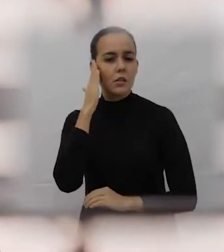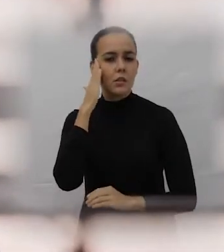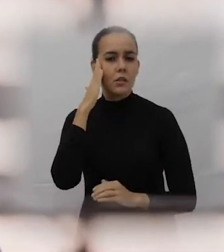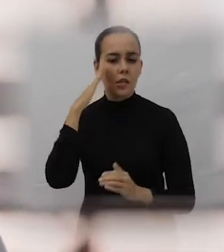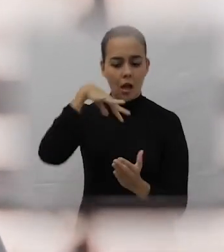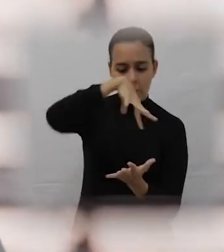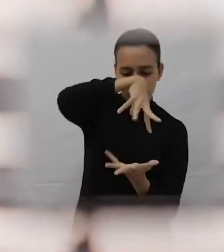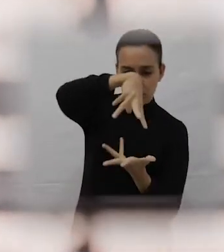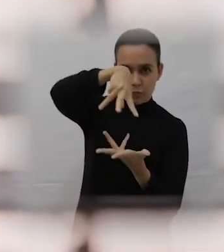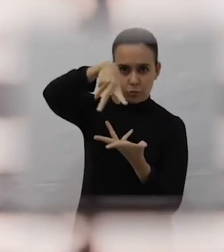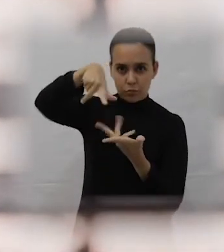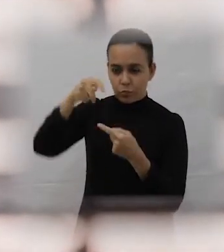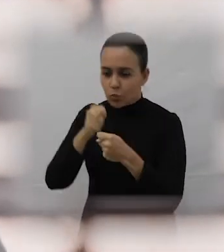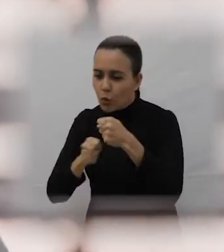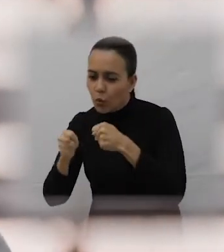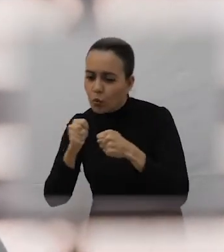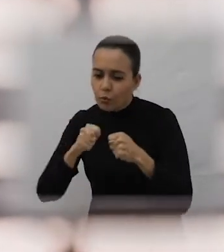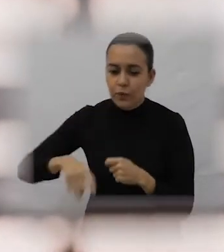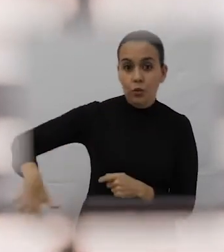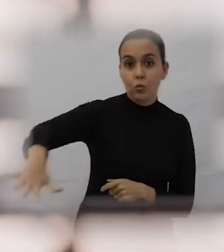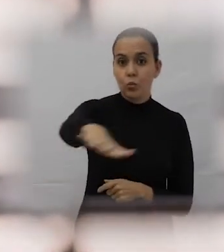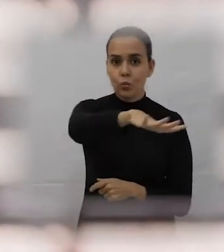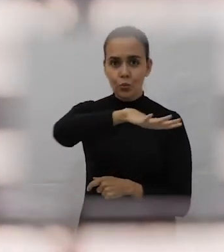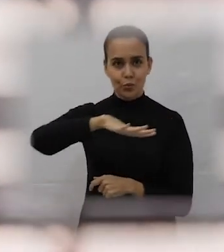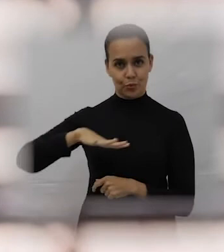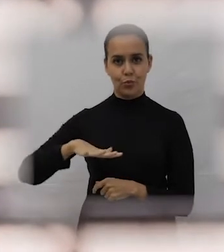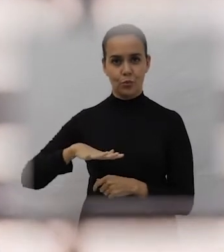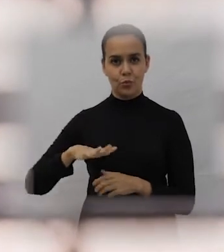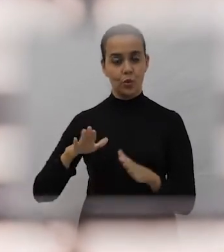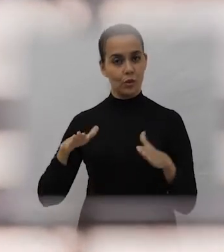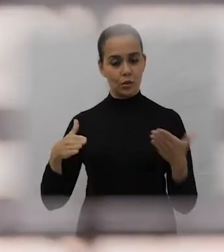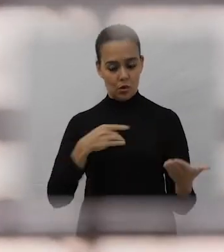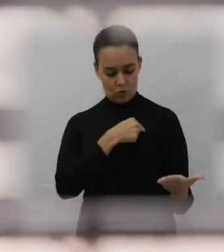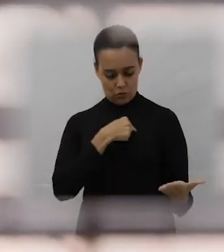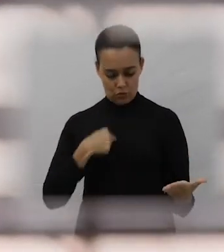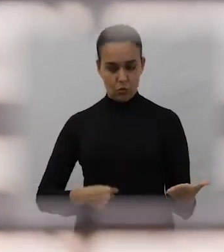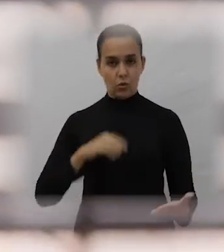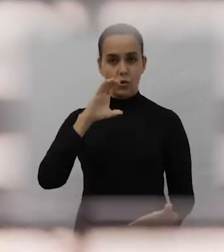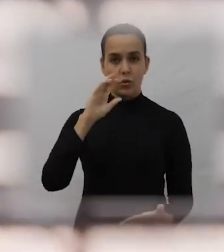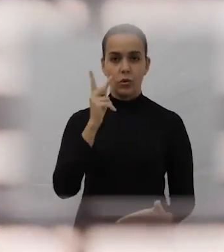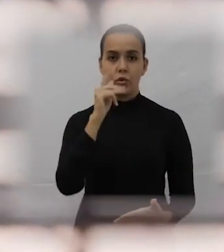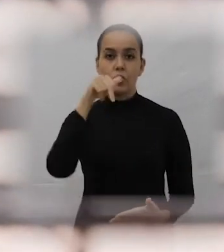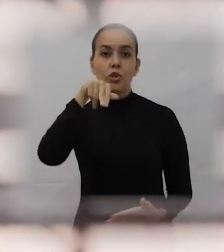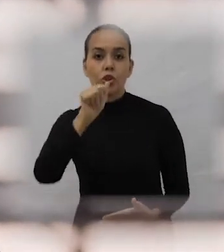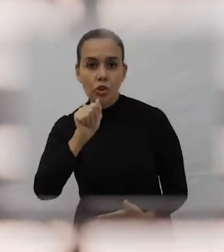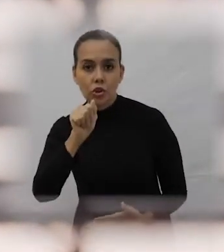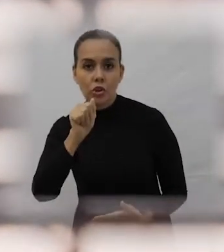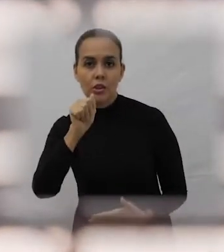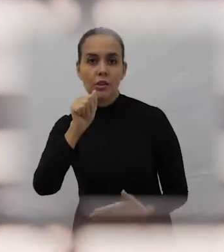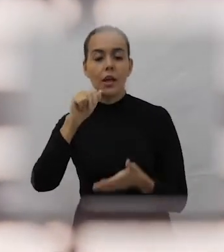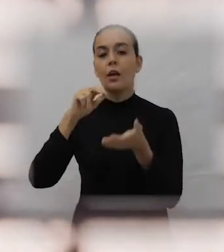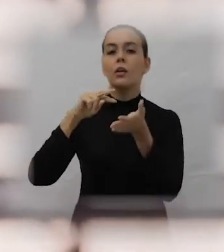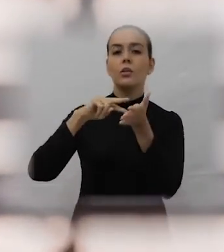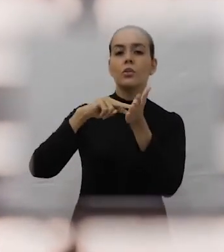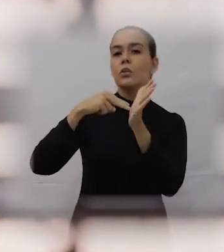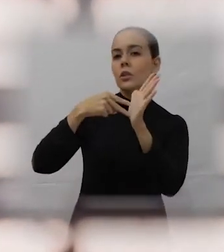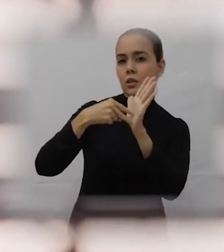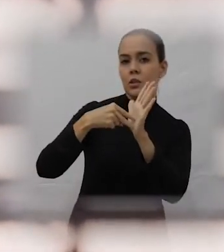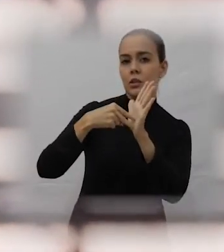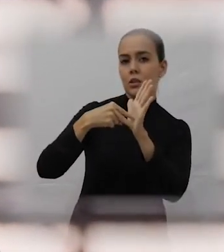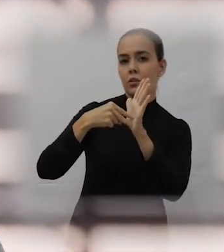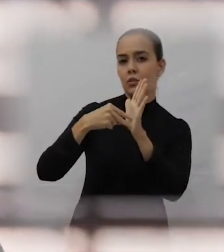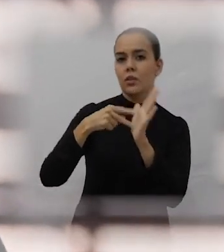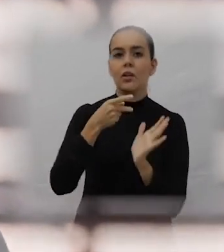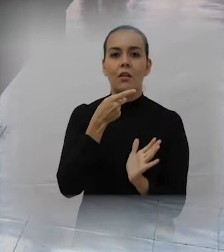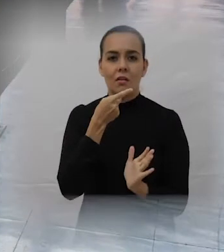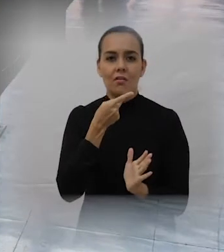China, em chinês, Zhongguo, me perdoem pela pronúncia, os que falam mandarim, mas significa literalmente o país do meio, né? Então,